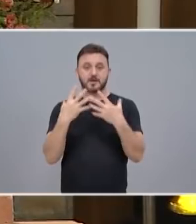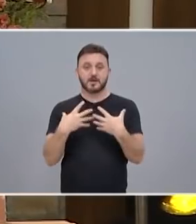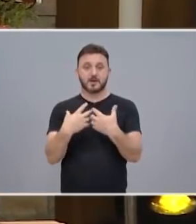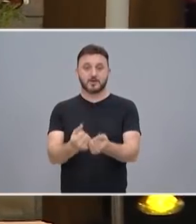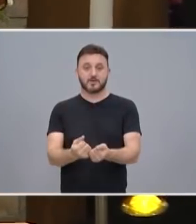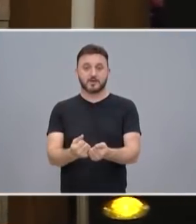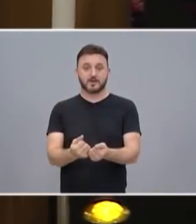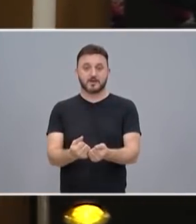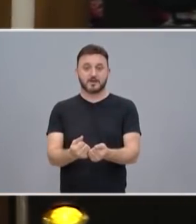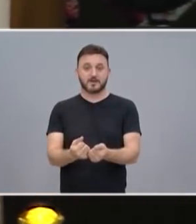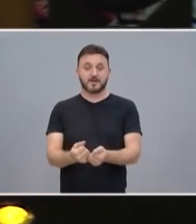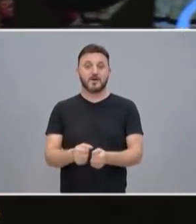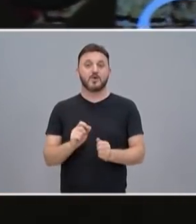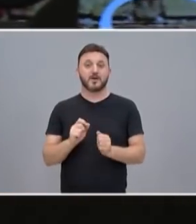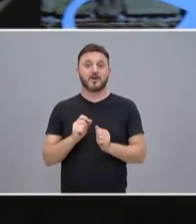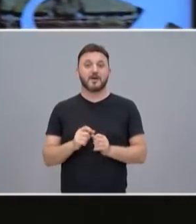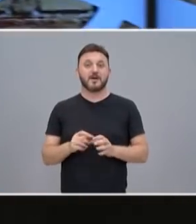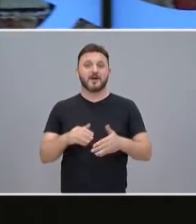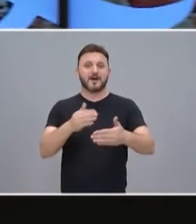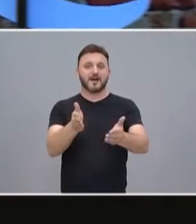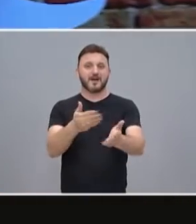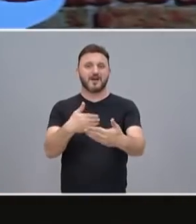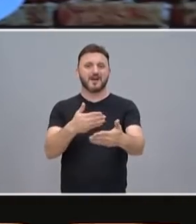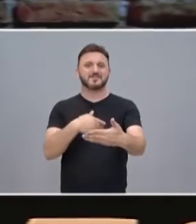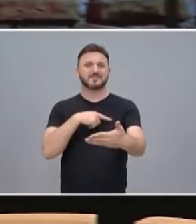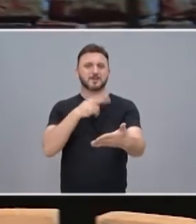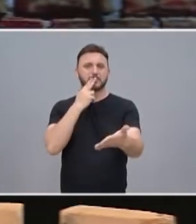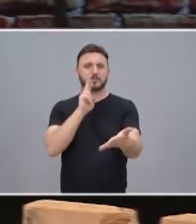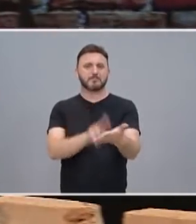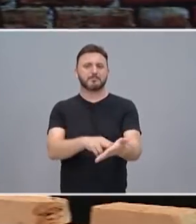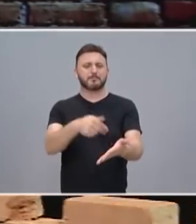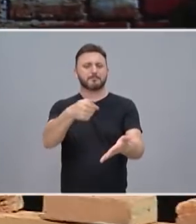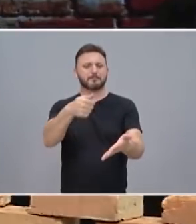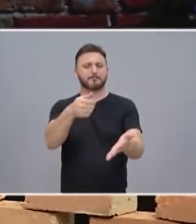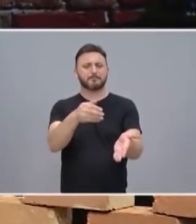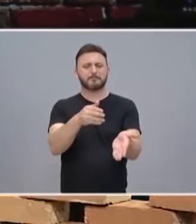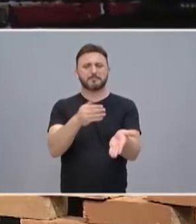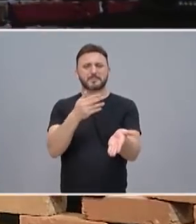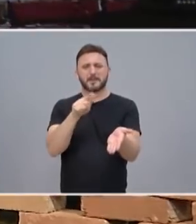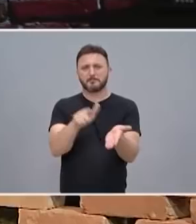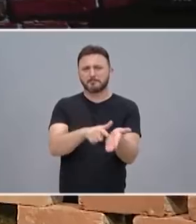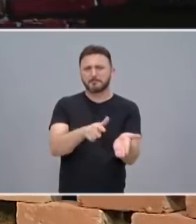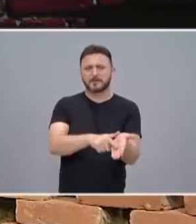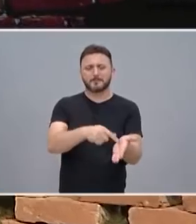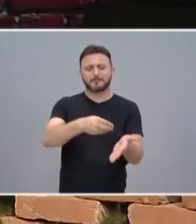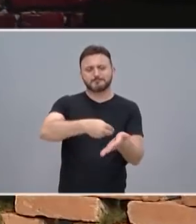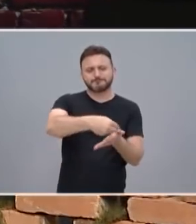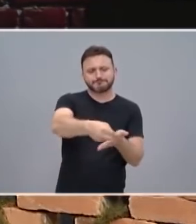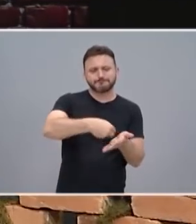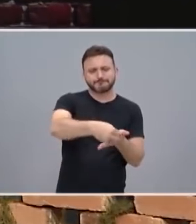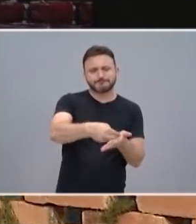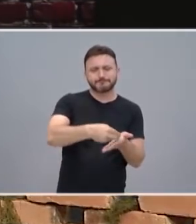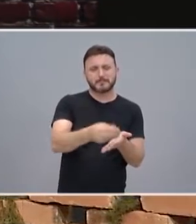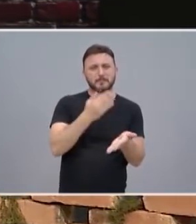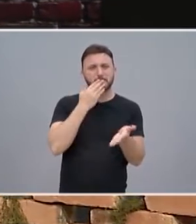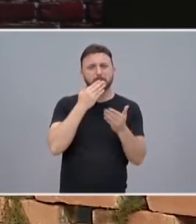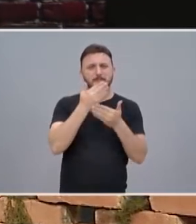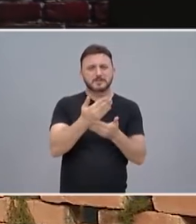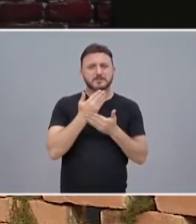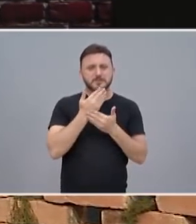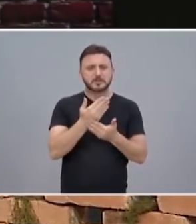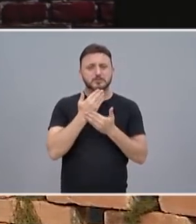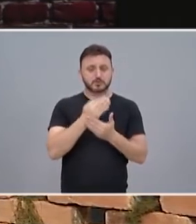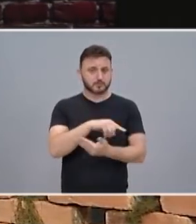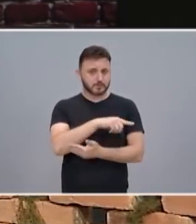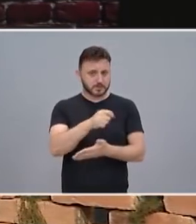melhor, queremos acolher a arca com muitos pedidos. Tantas pessoas que já ligaram para nós. Você que escreveu o seu pedido. Nós